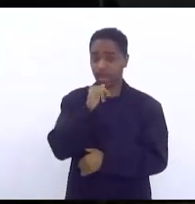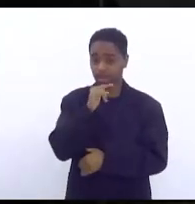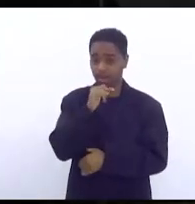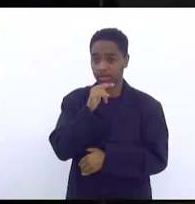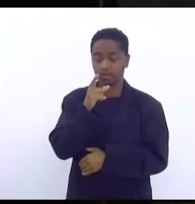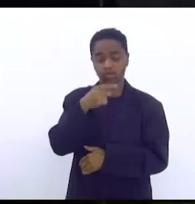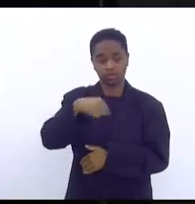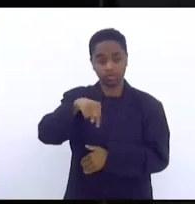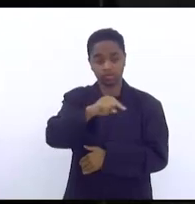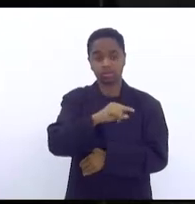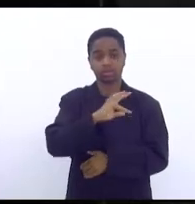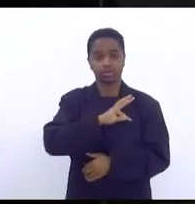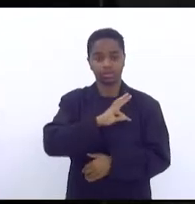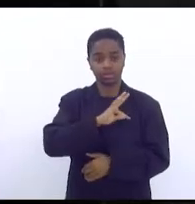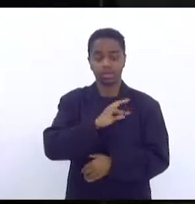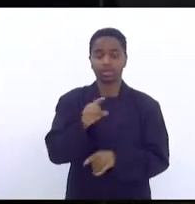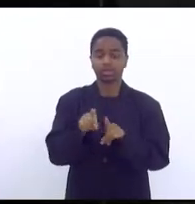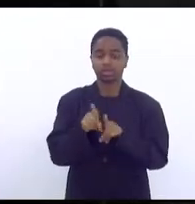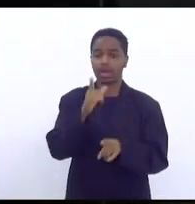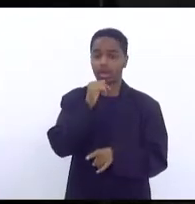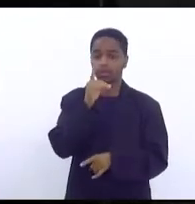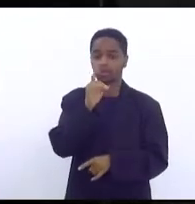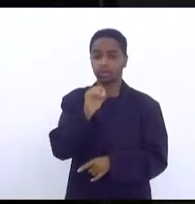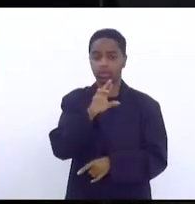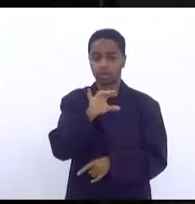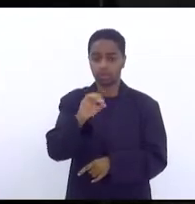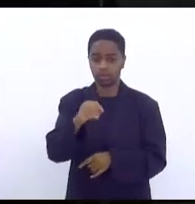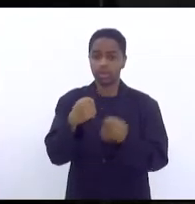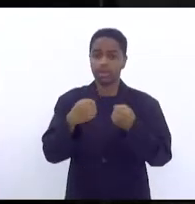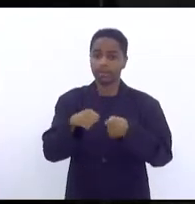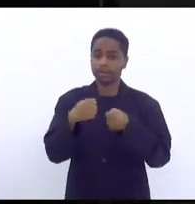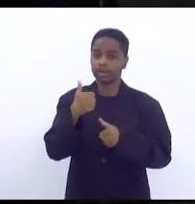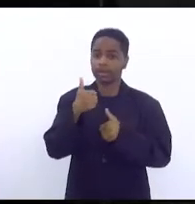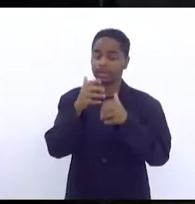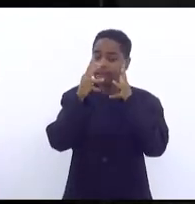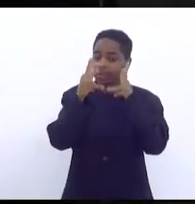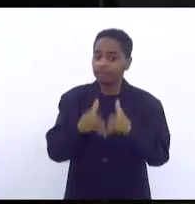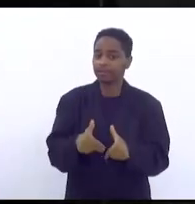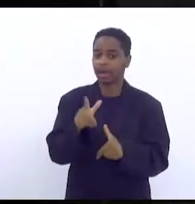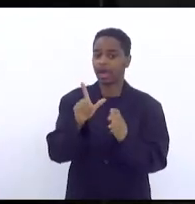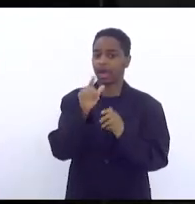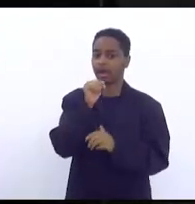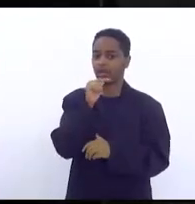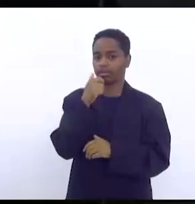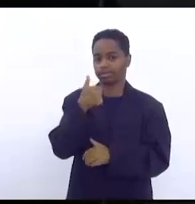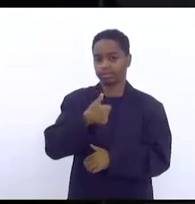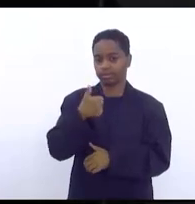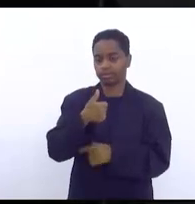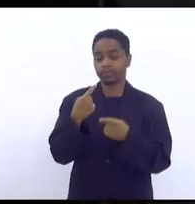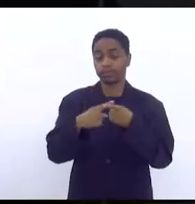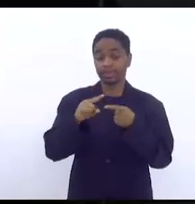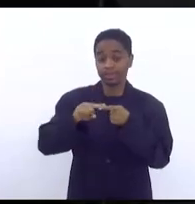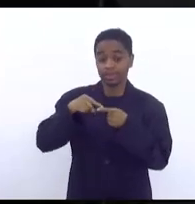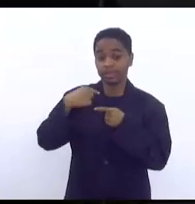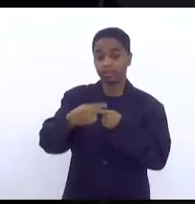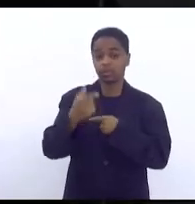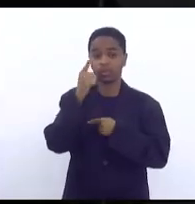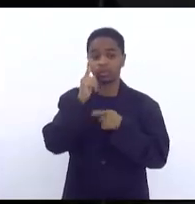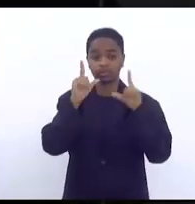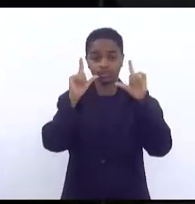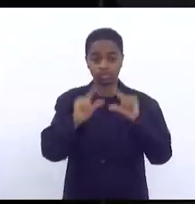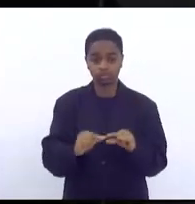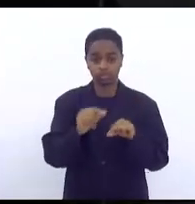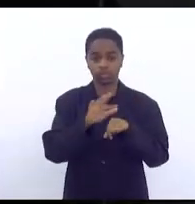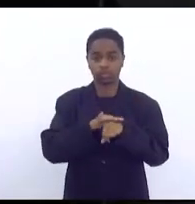vocês os técnicos água do rio tem que primeiro ter O saneamento porque aí vai diminuir as